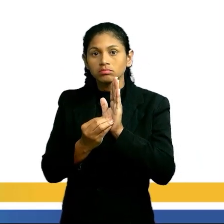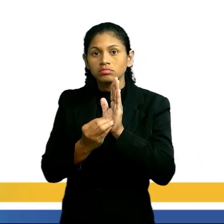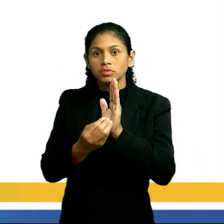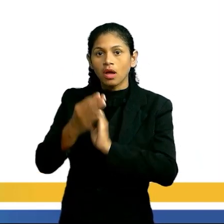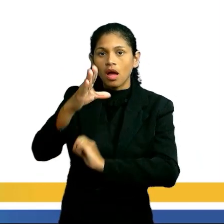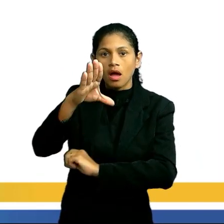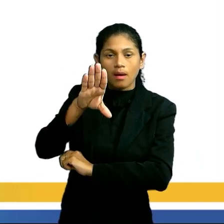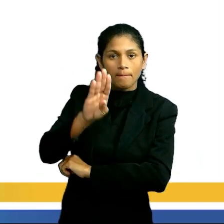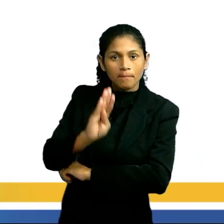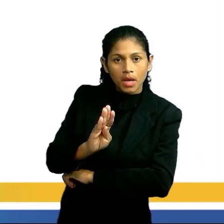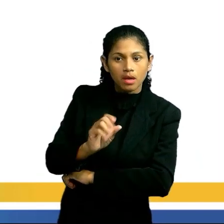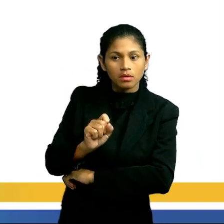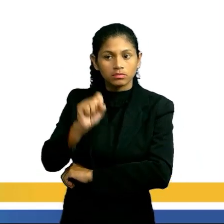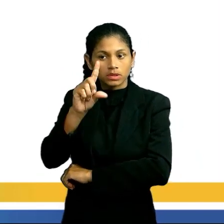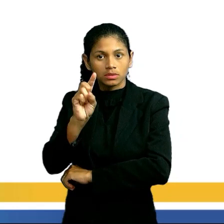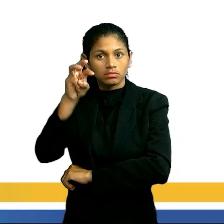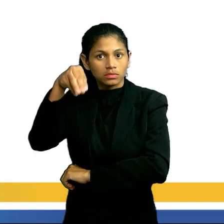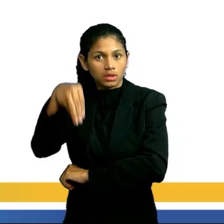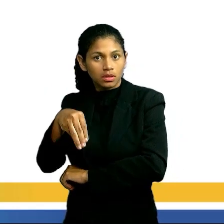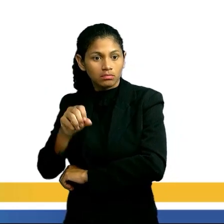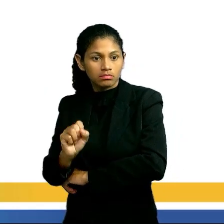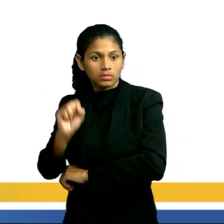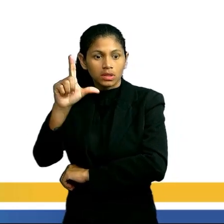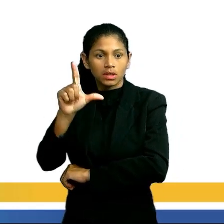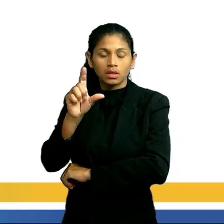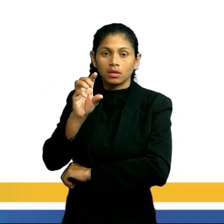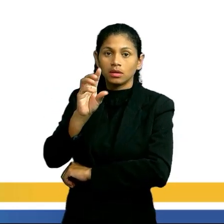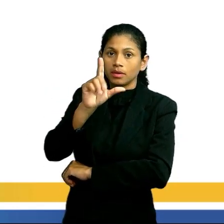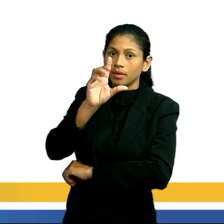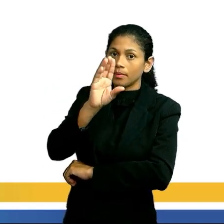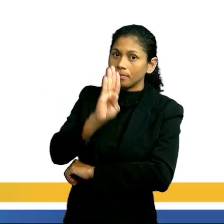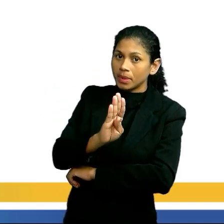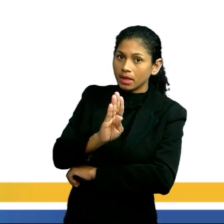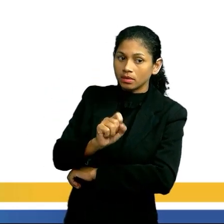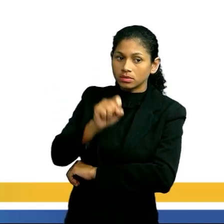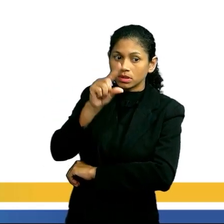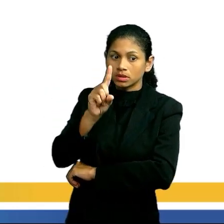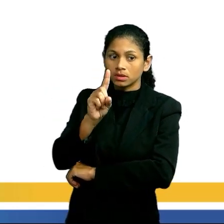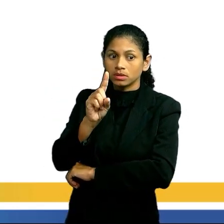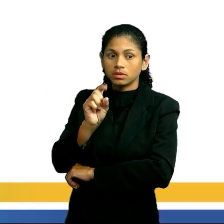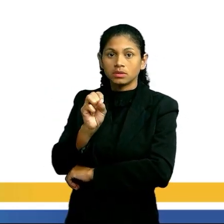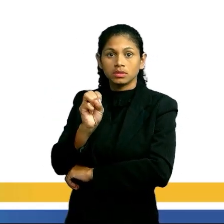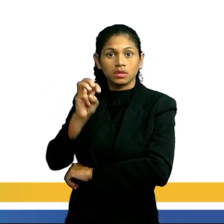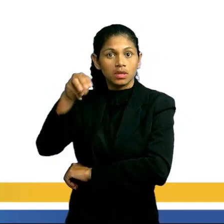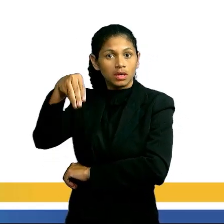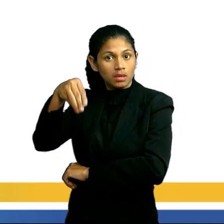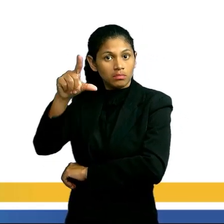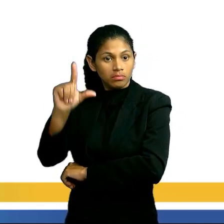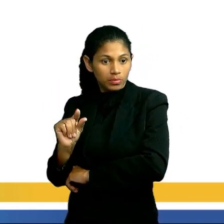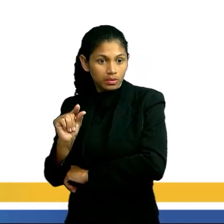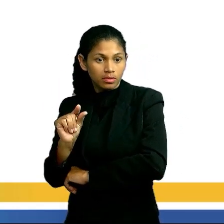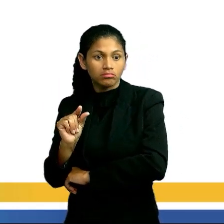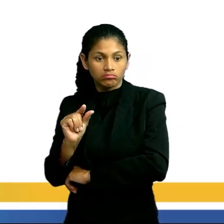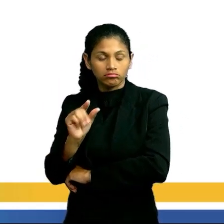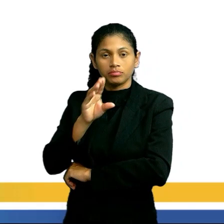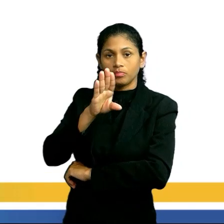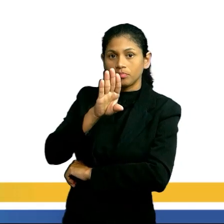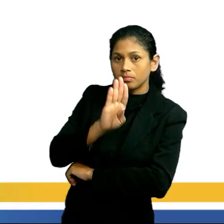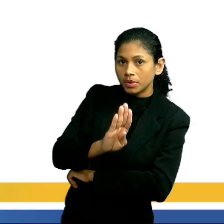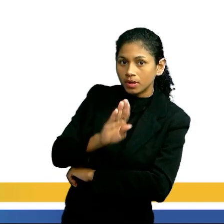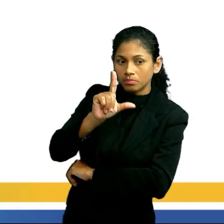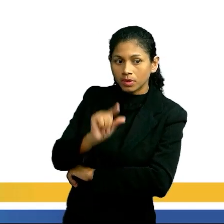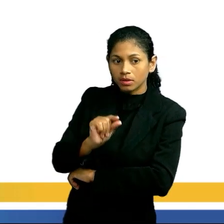cruzamento. E aí obtivemos esse resultado. Bezinho, bezinho, emizão, emizão, é um indivíduo branco e